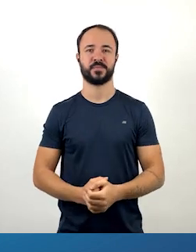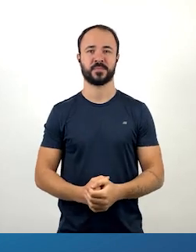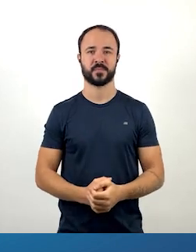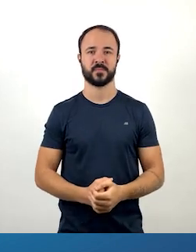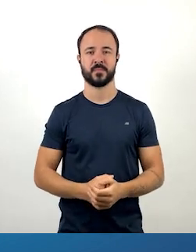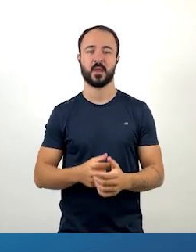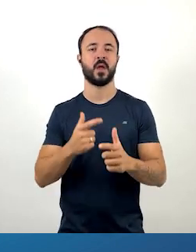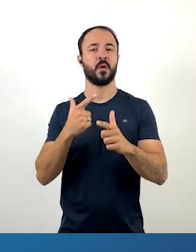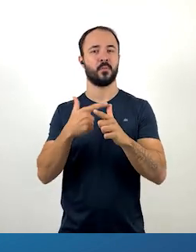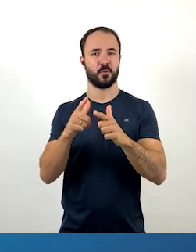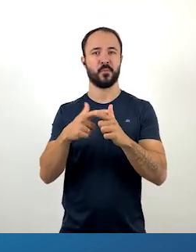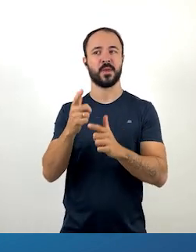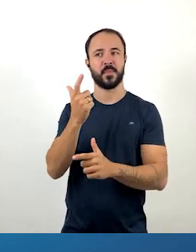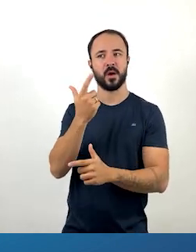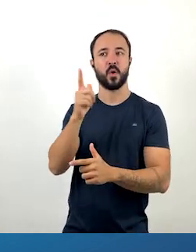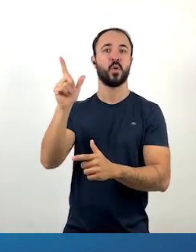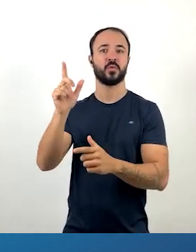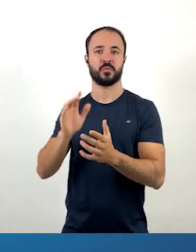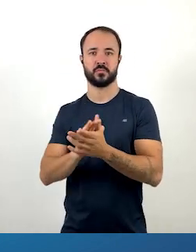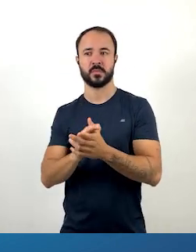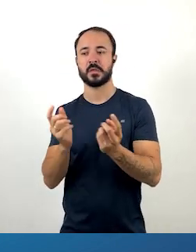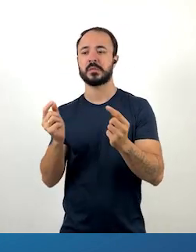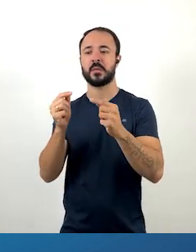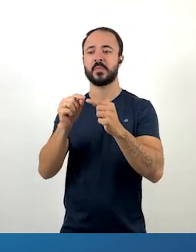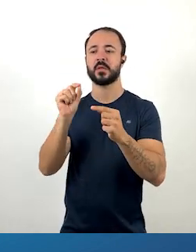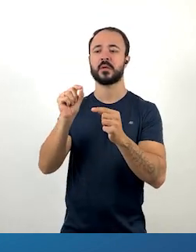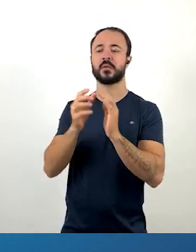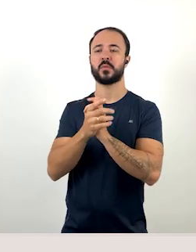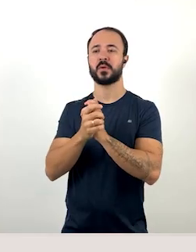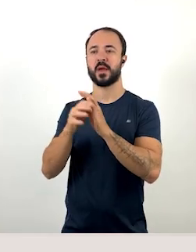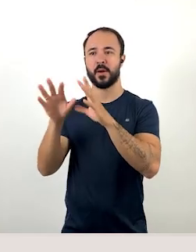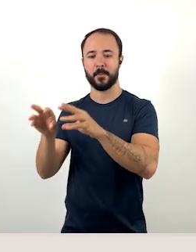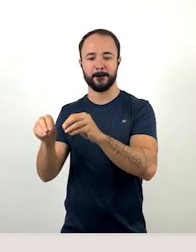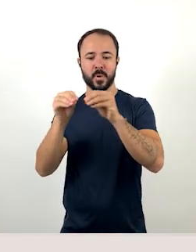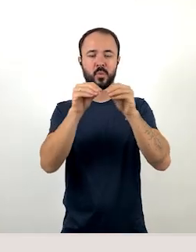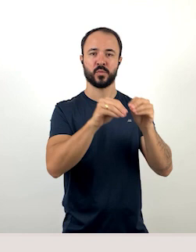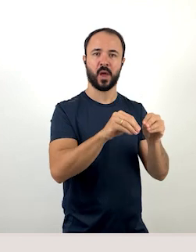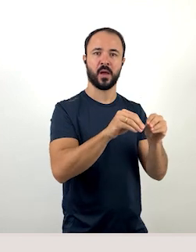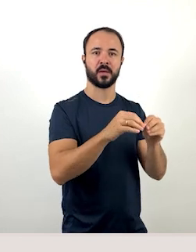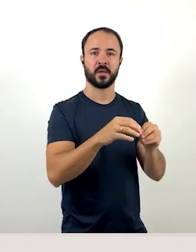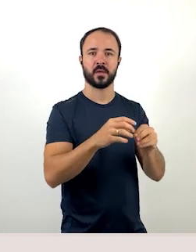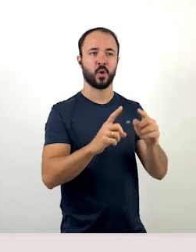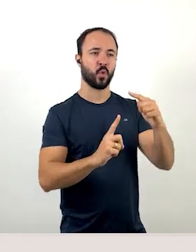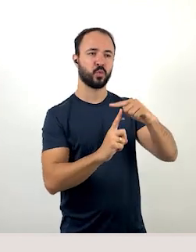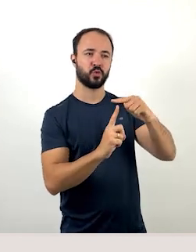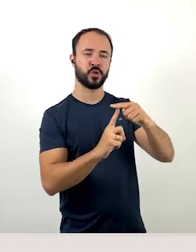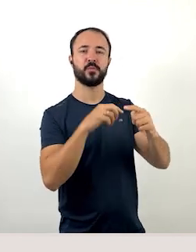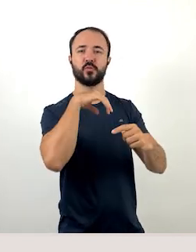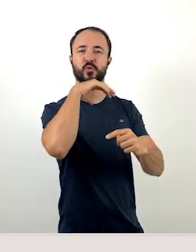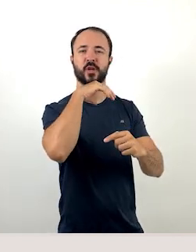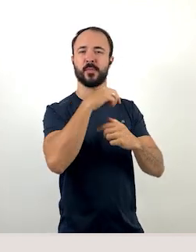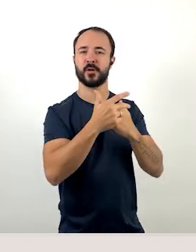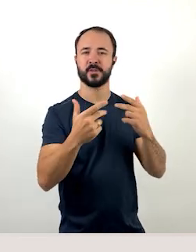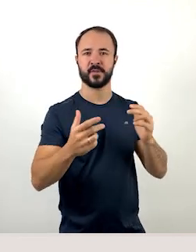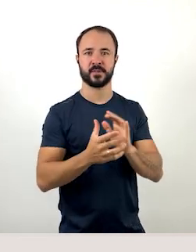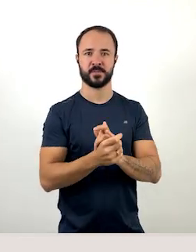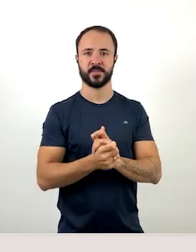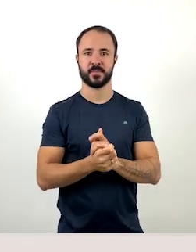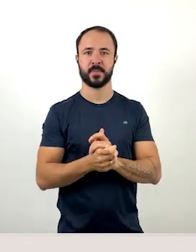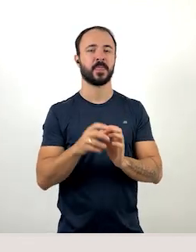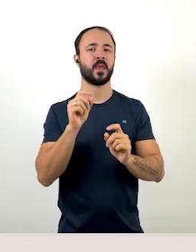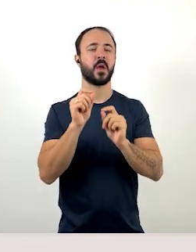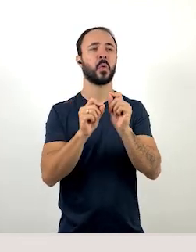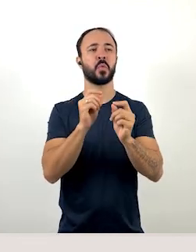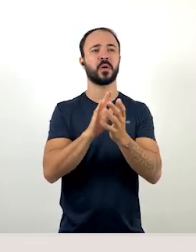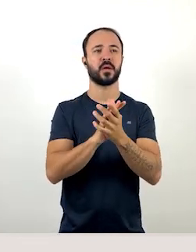Um outro problema relacionado às alterações bióticas é a perda do hábitat. O hábitat é o local onde as espécies estão. Nós